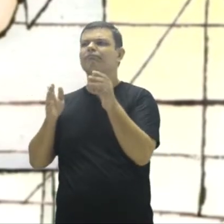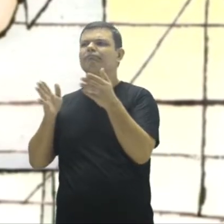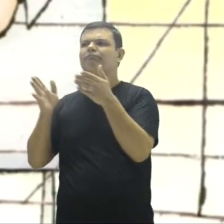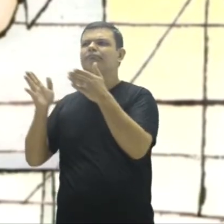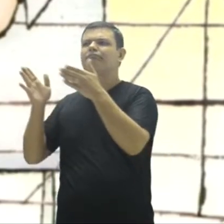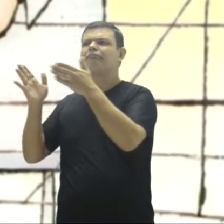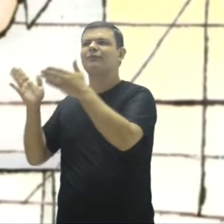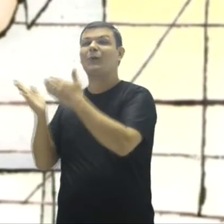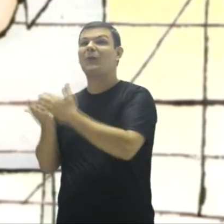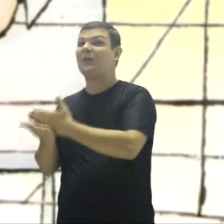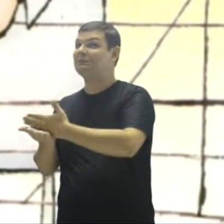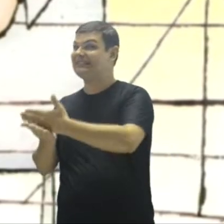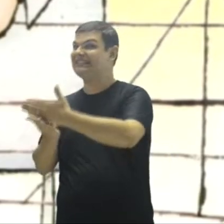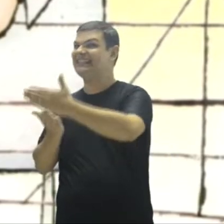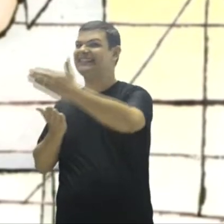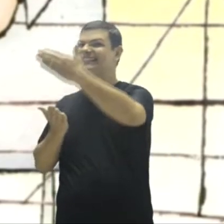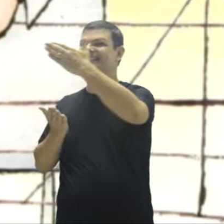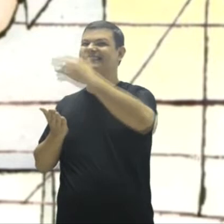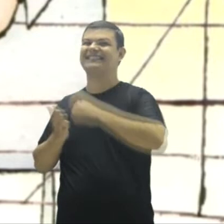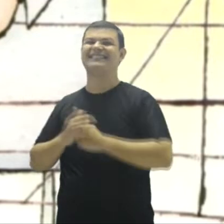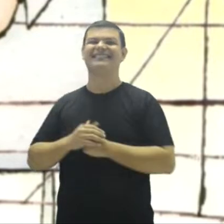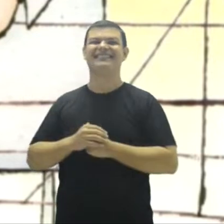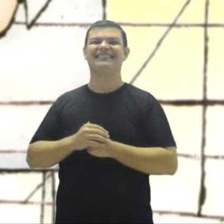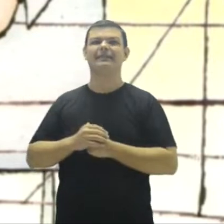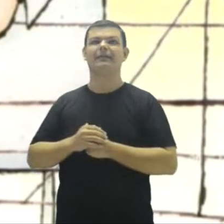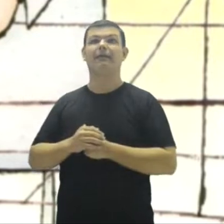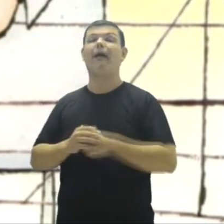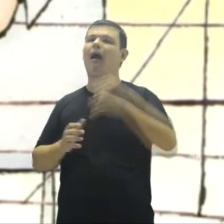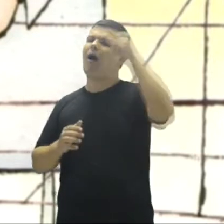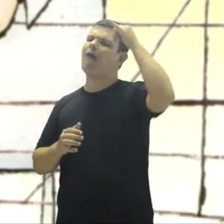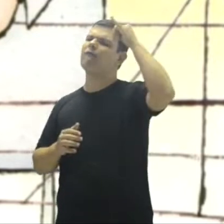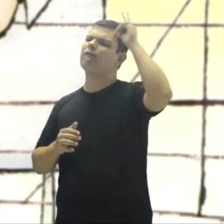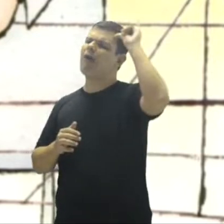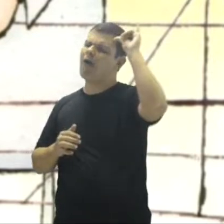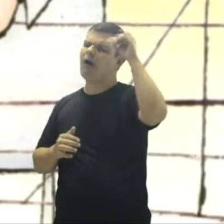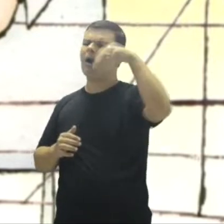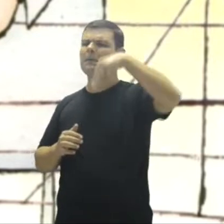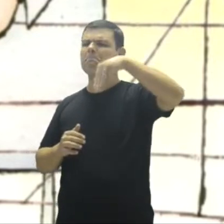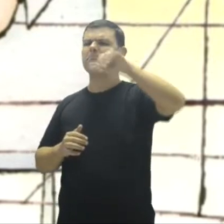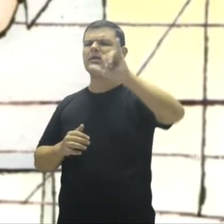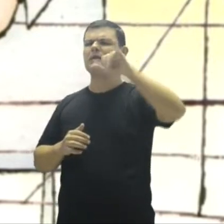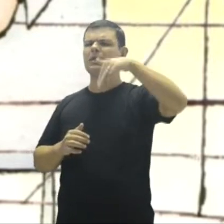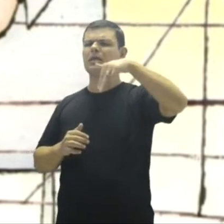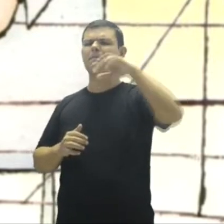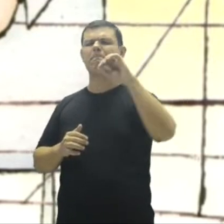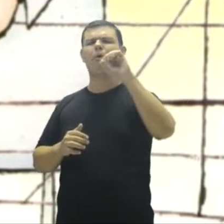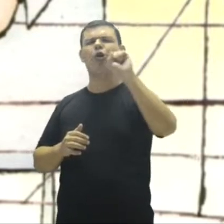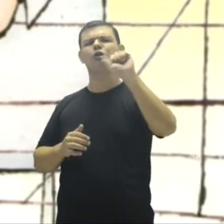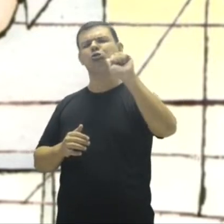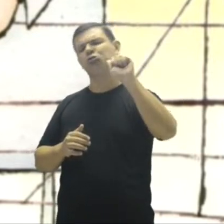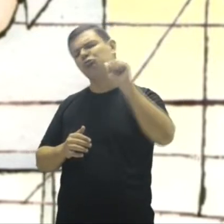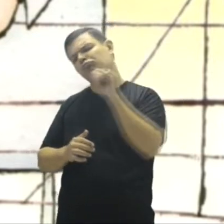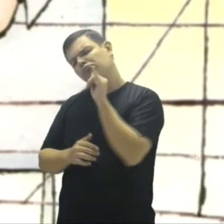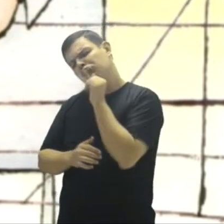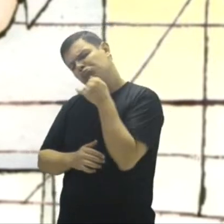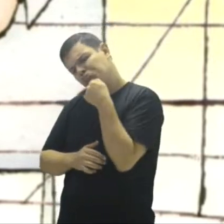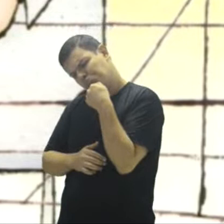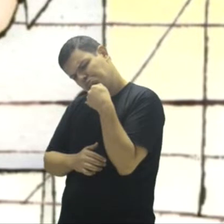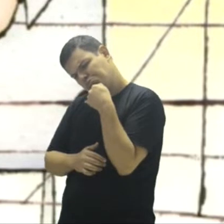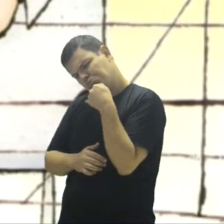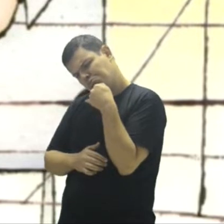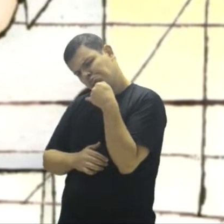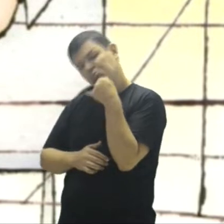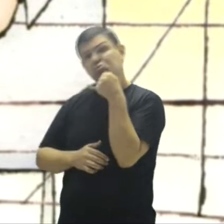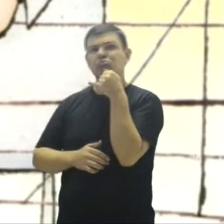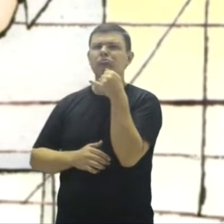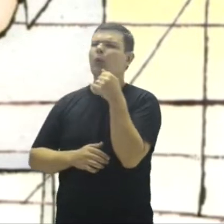vai começar. A vaca mimosa estava deprimida, muito triste mesmo.